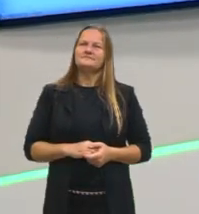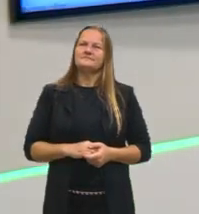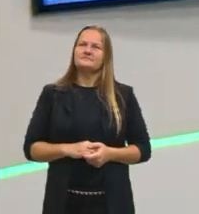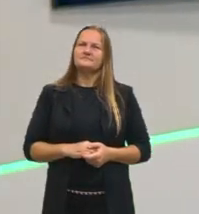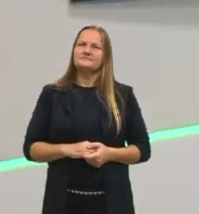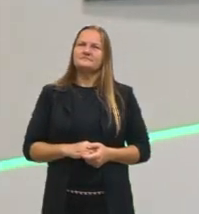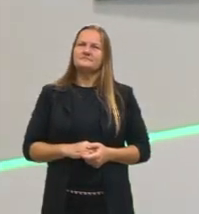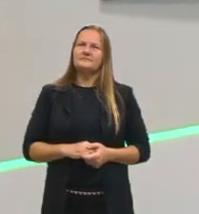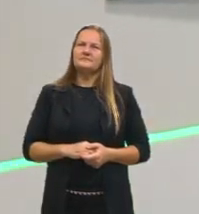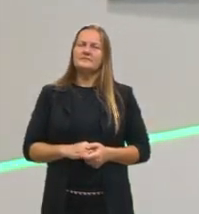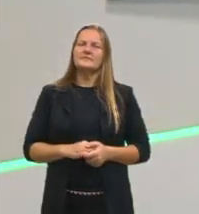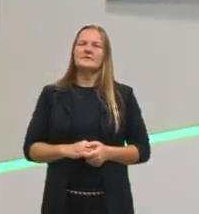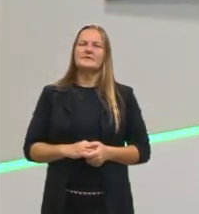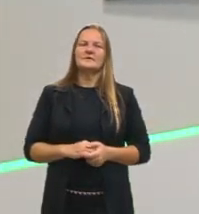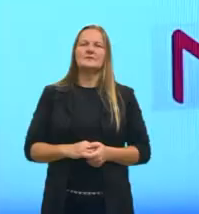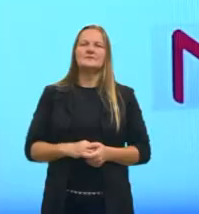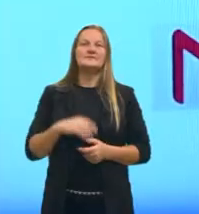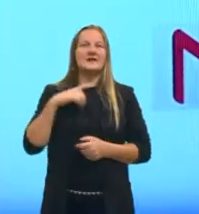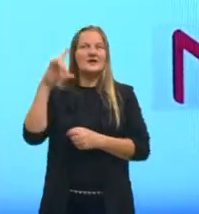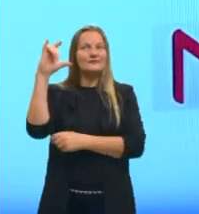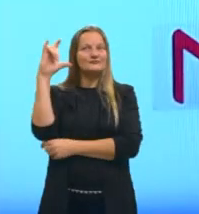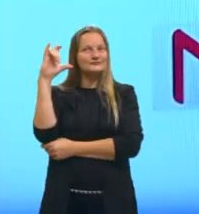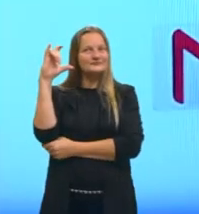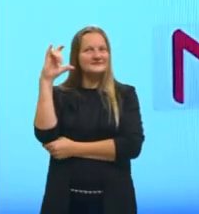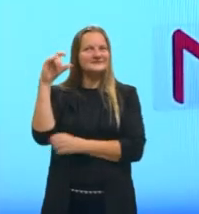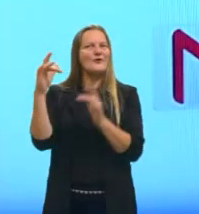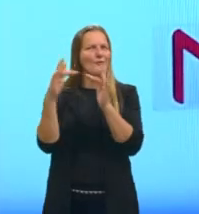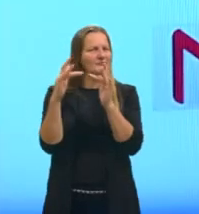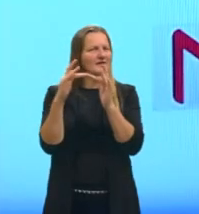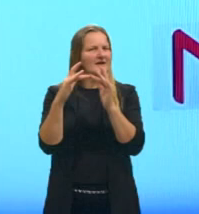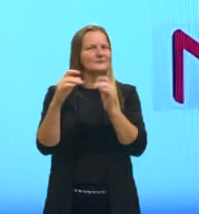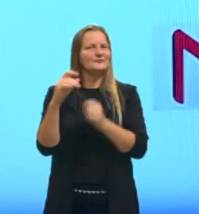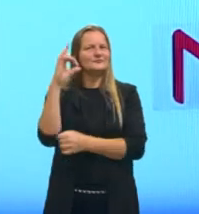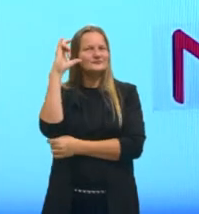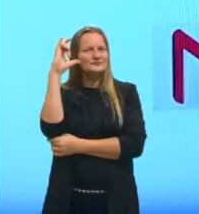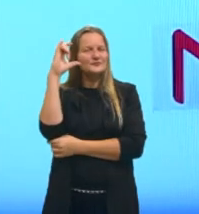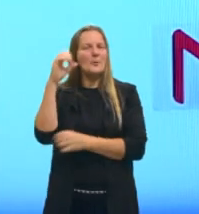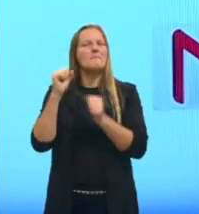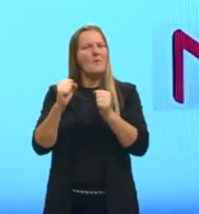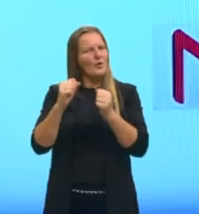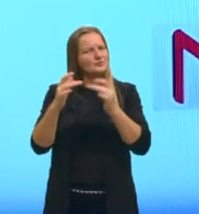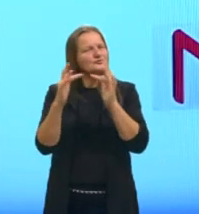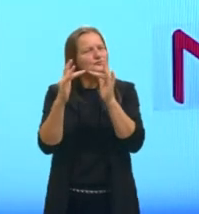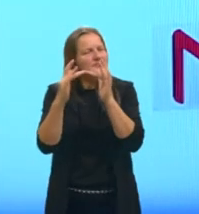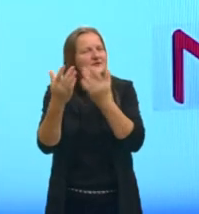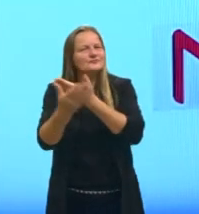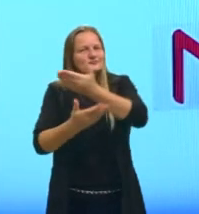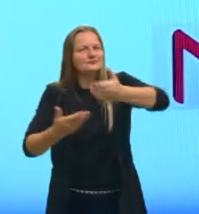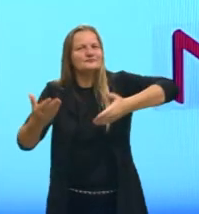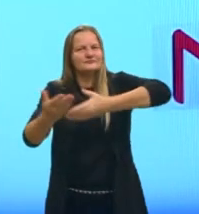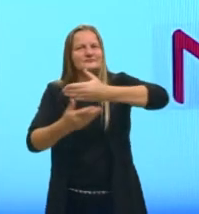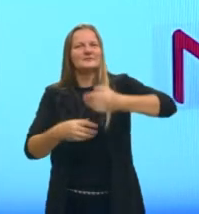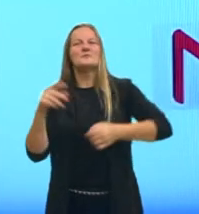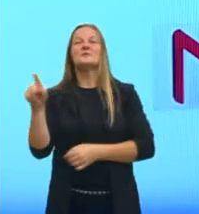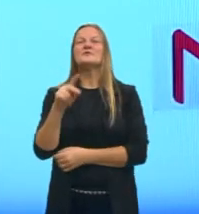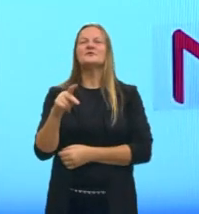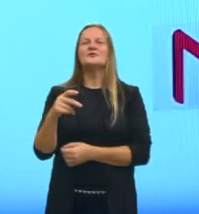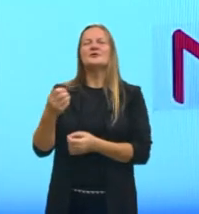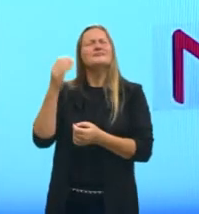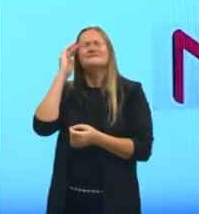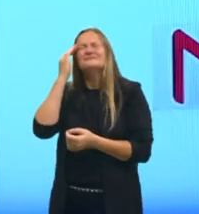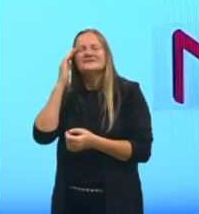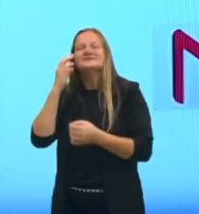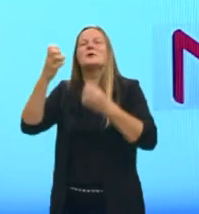o meu Insta né que vocês têm alguma dificuldade geografia né professor não